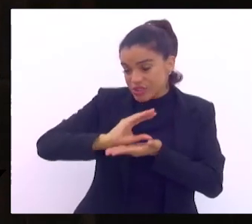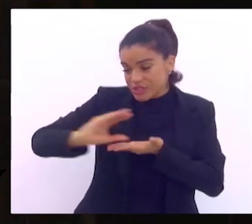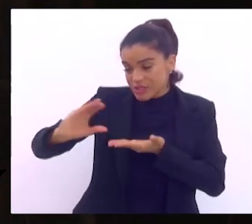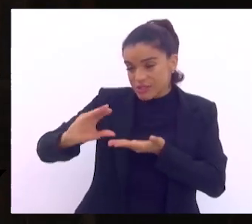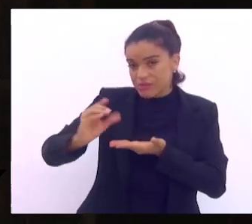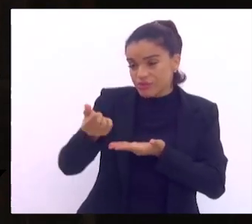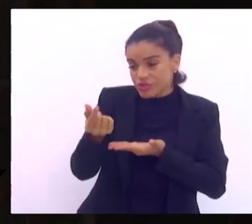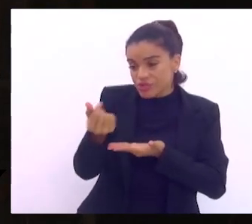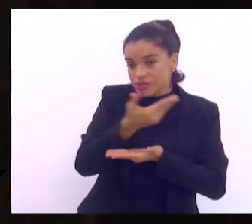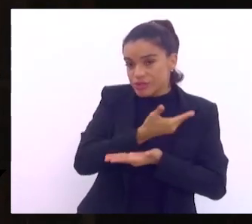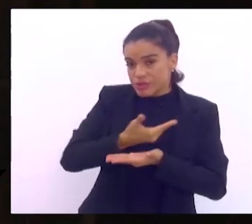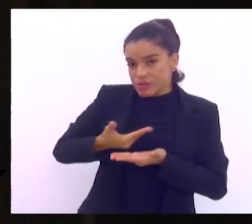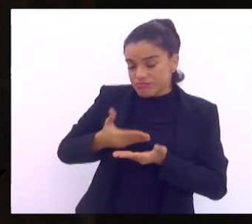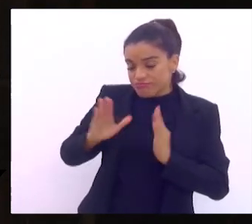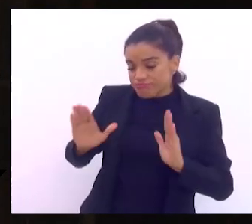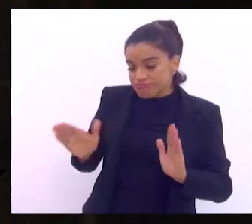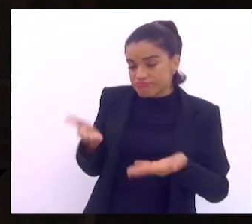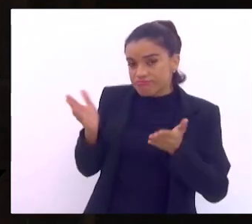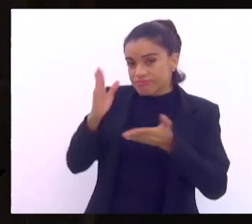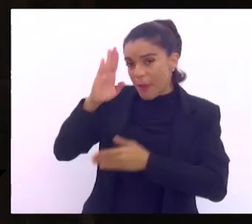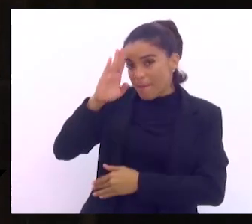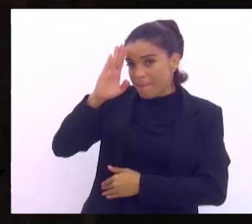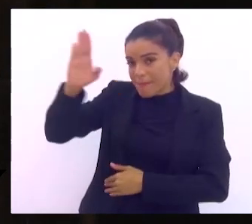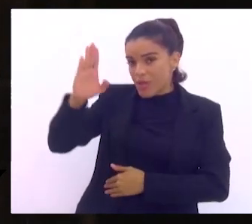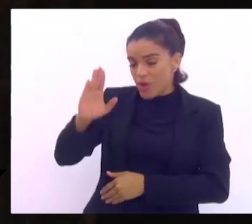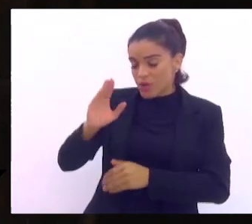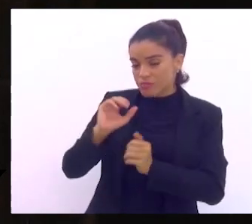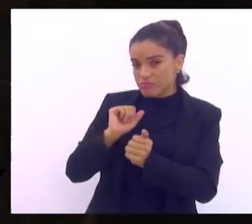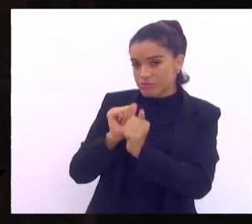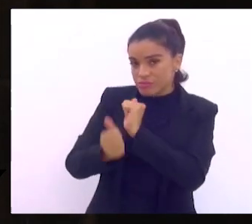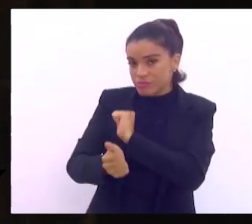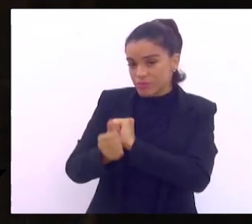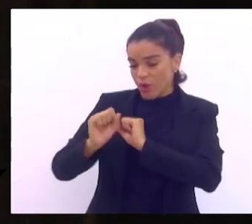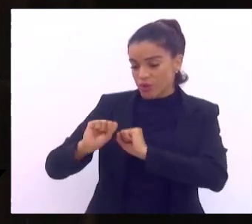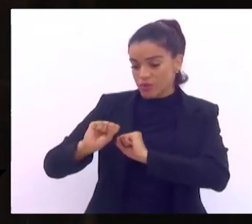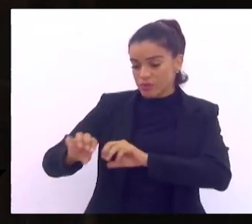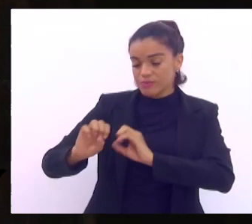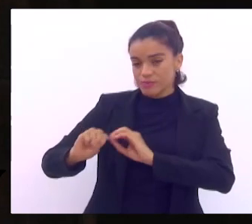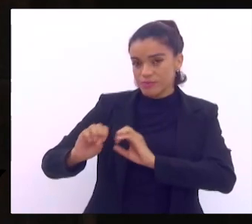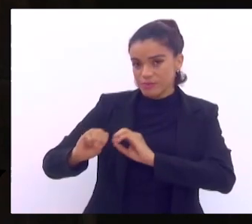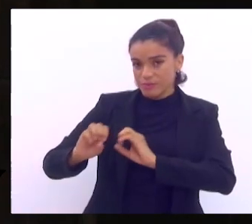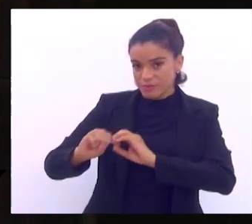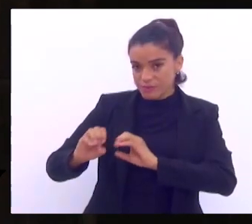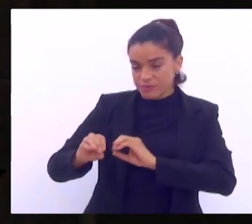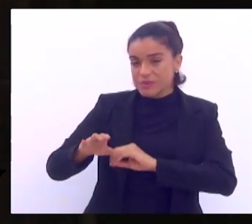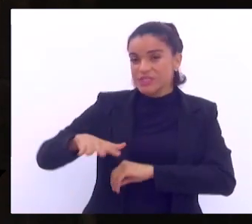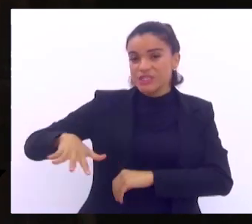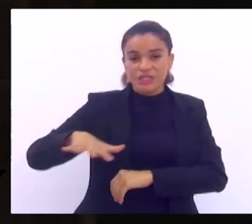públicos para a promoção, prioridade do desporto educacional e,